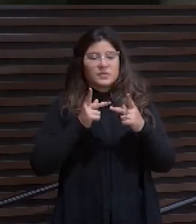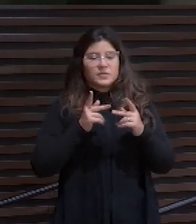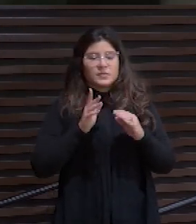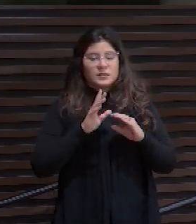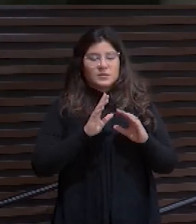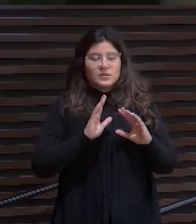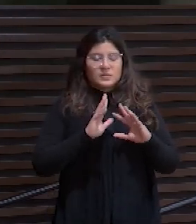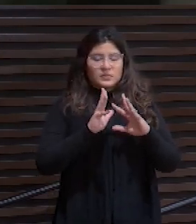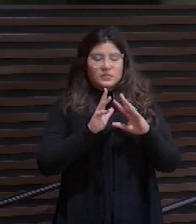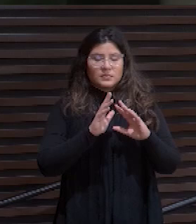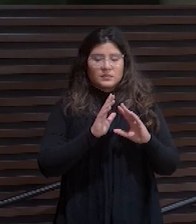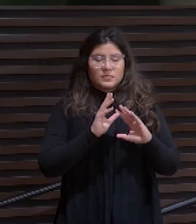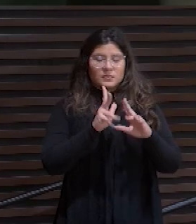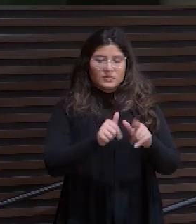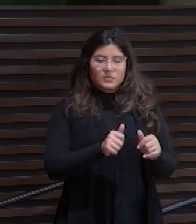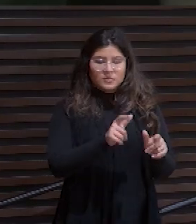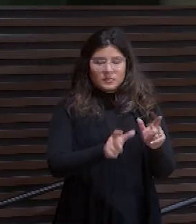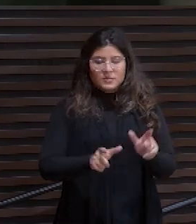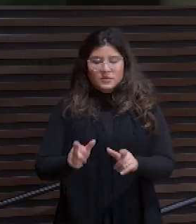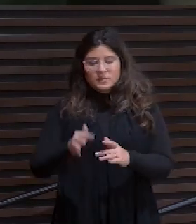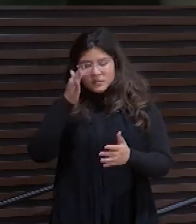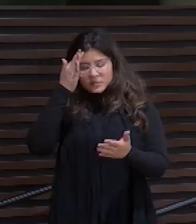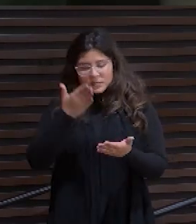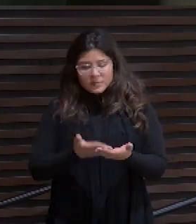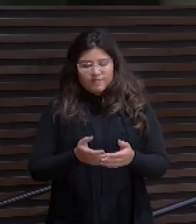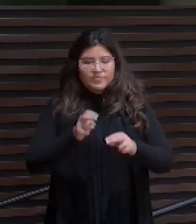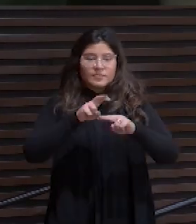lugares celestiais com Jesus Cristo.